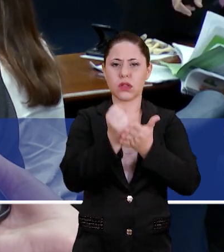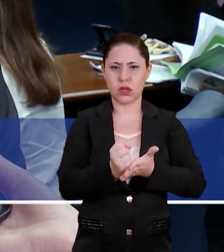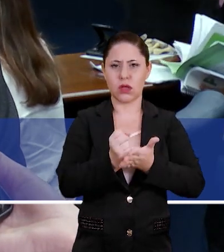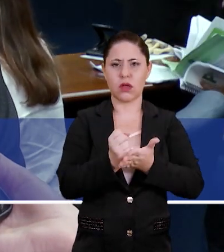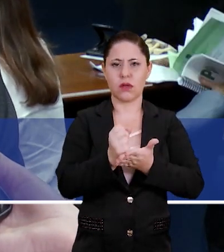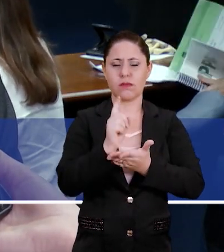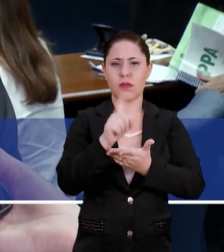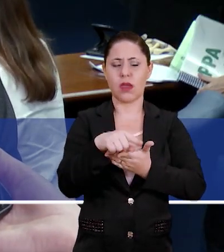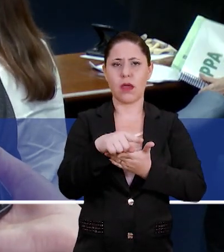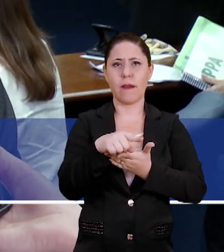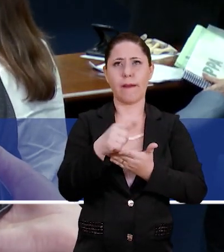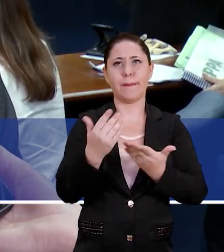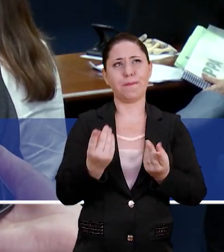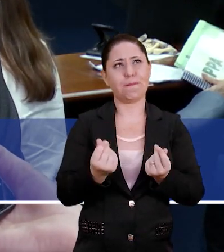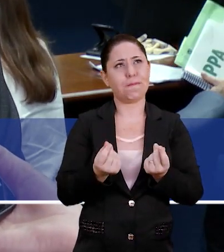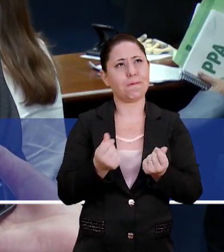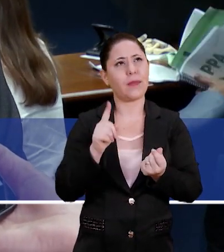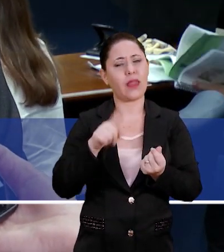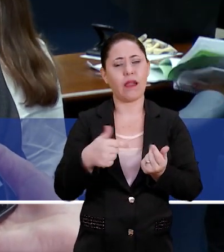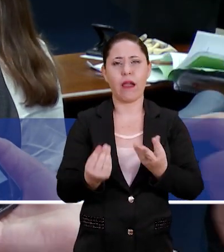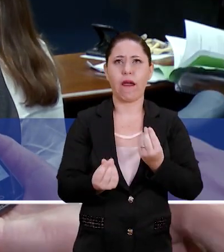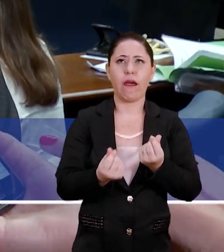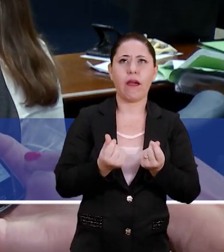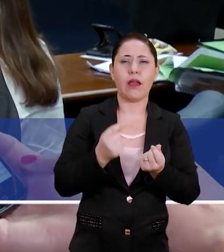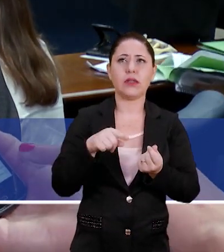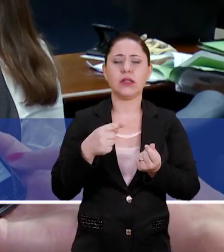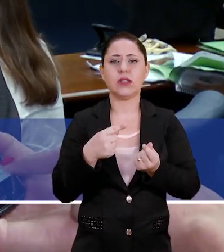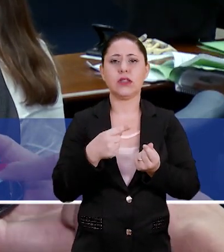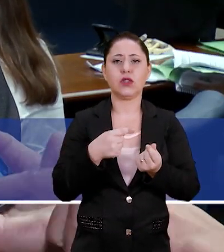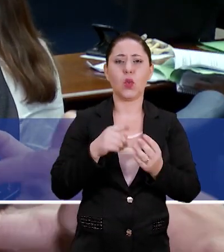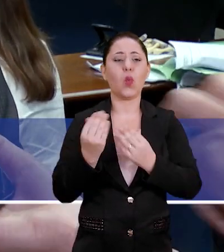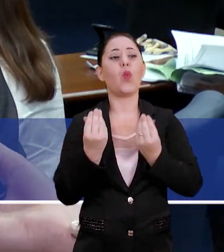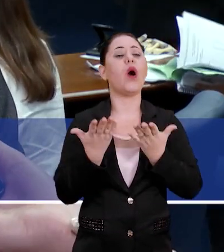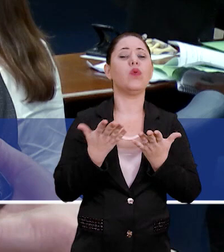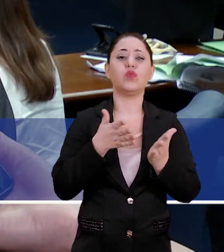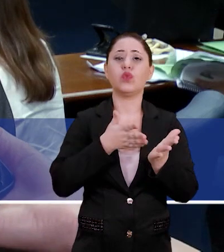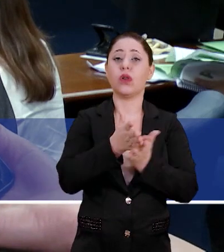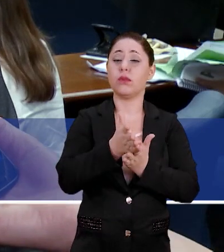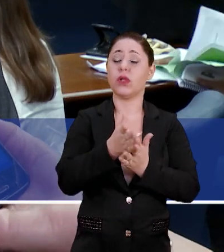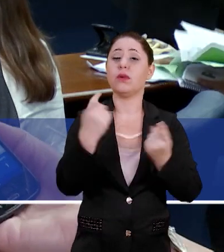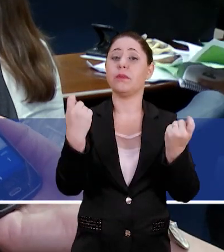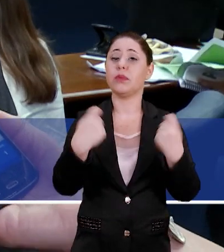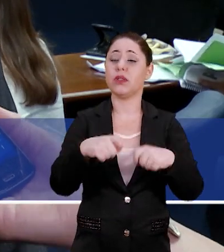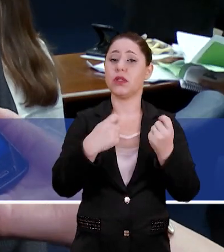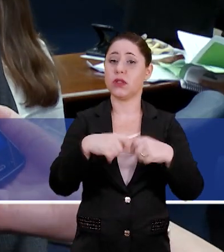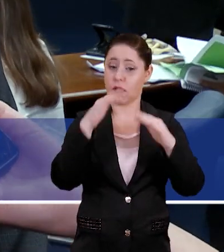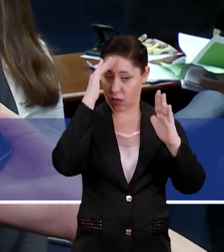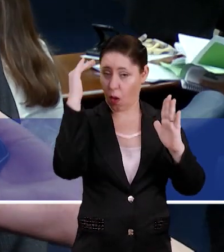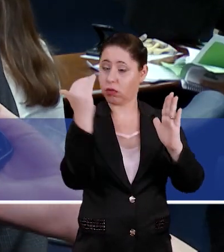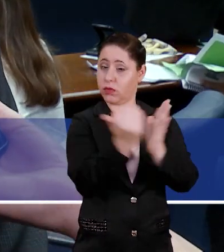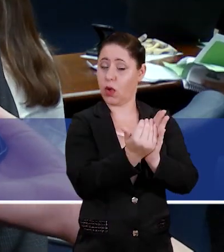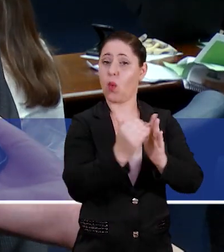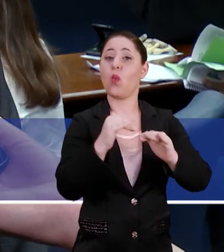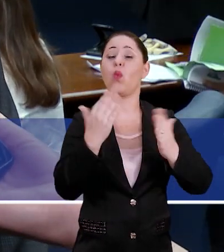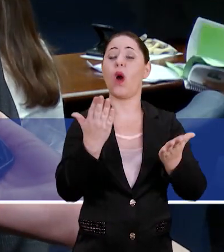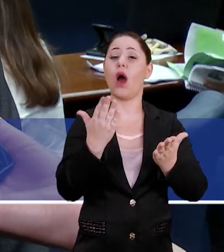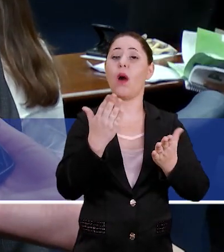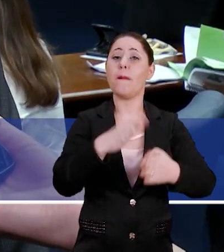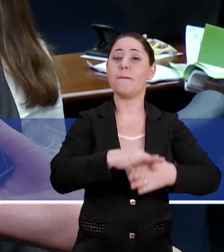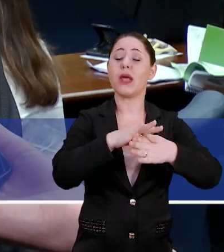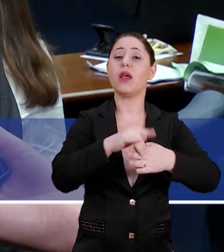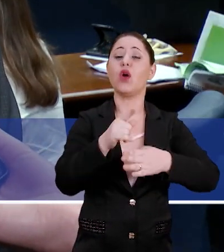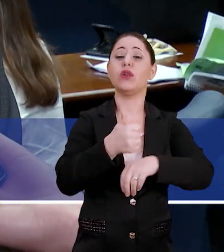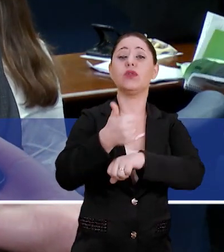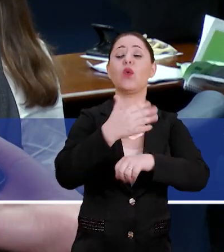trazer, digamos, as direções que serão tomadas em relação aos investimentos, quais são